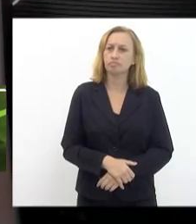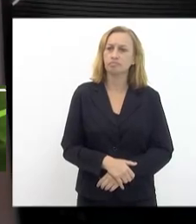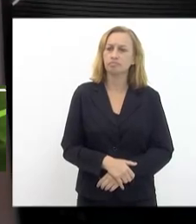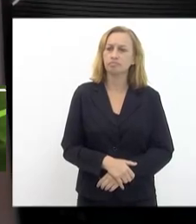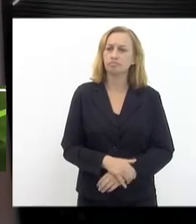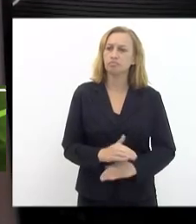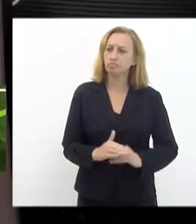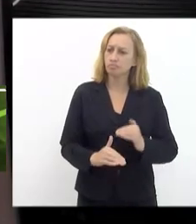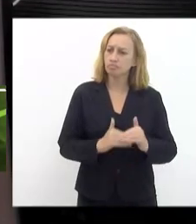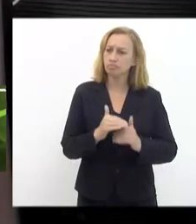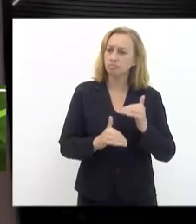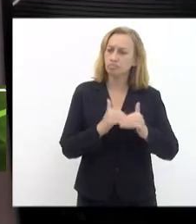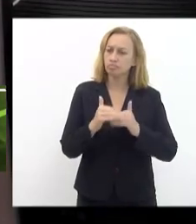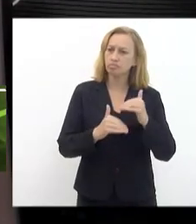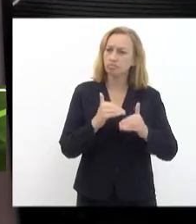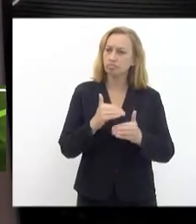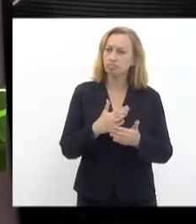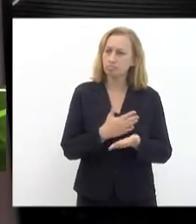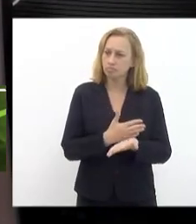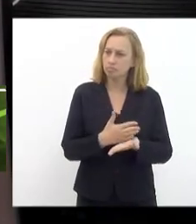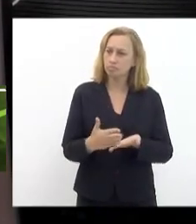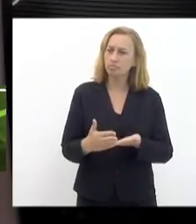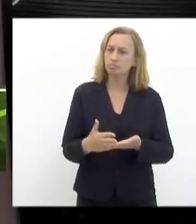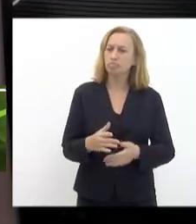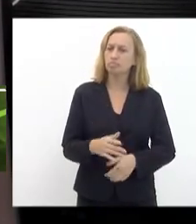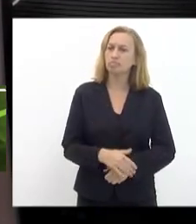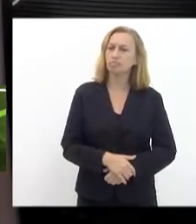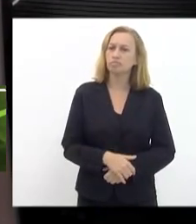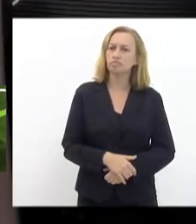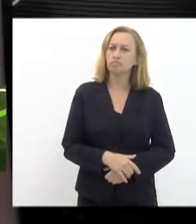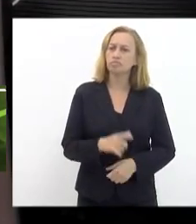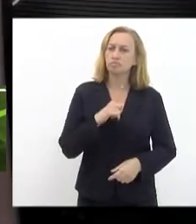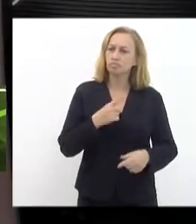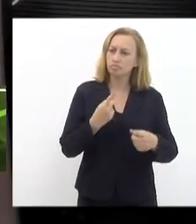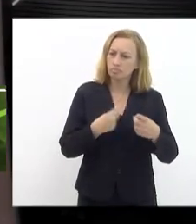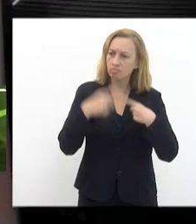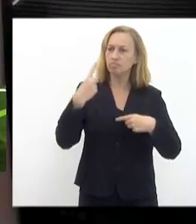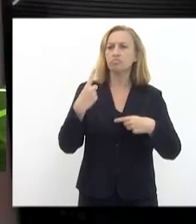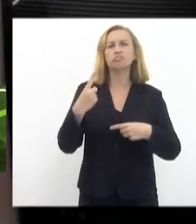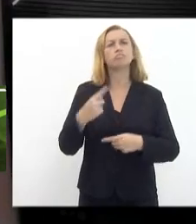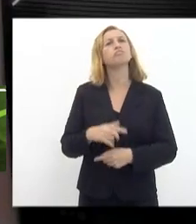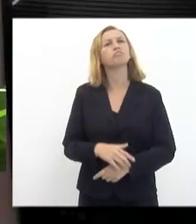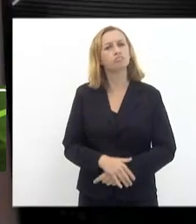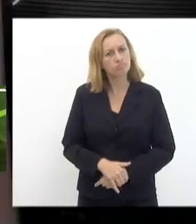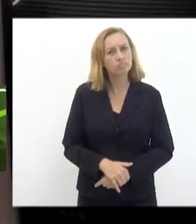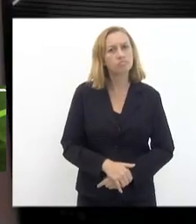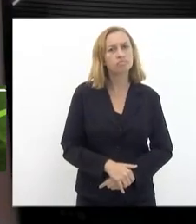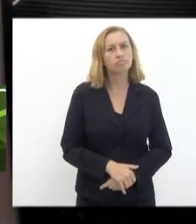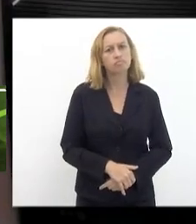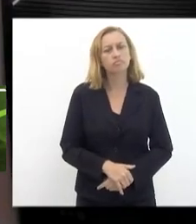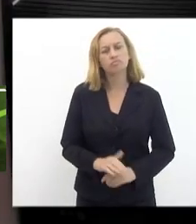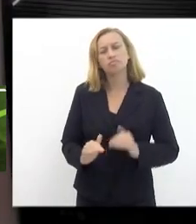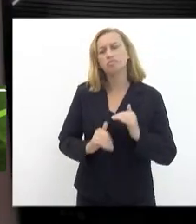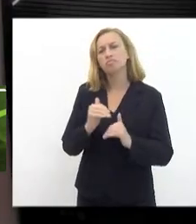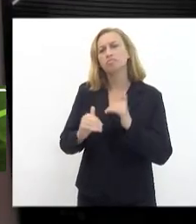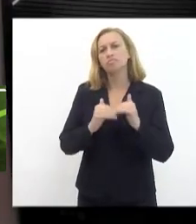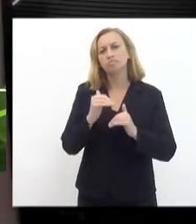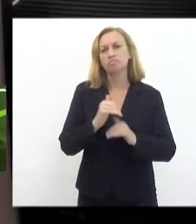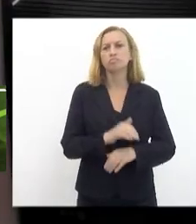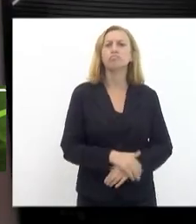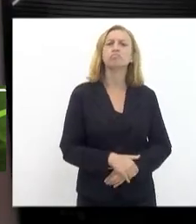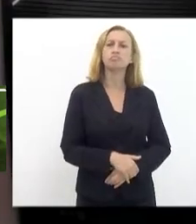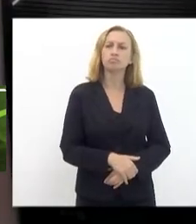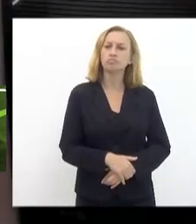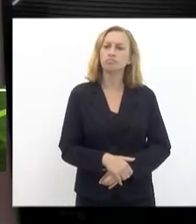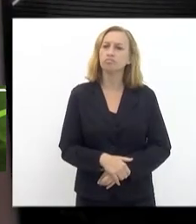situação se encontra e começar a ter um impulso aí a de desenvolvimento